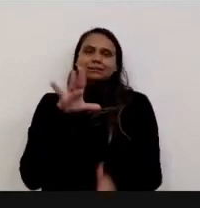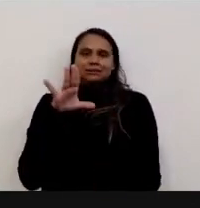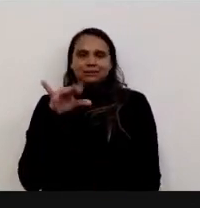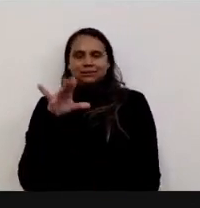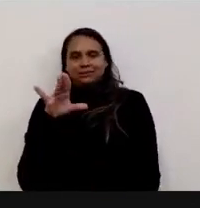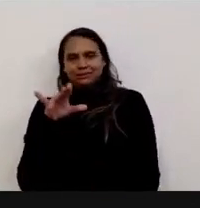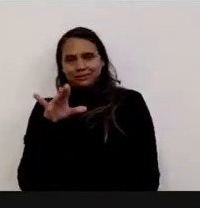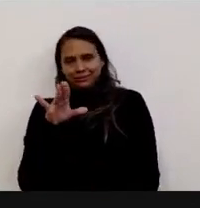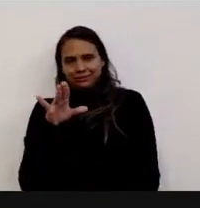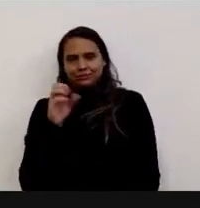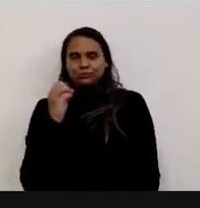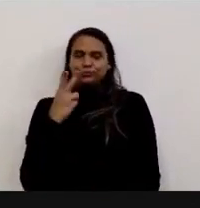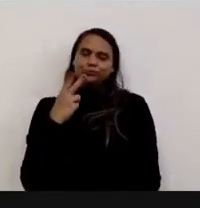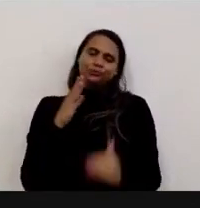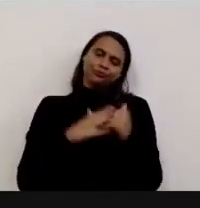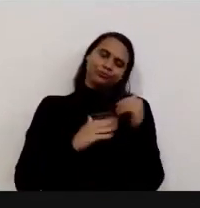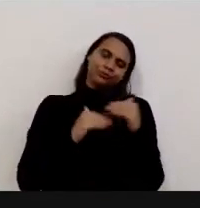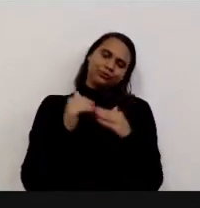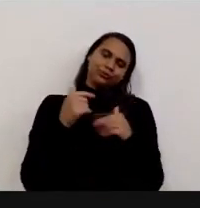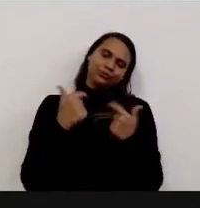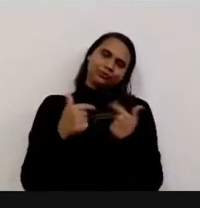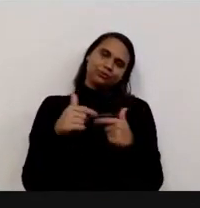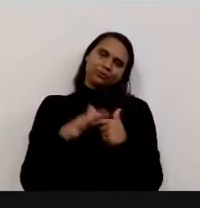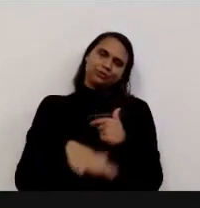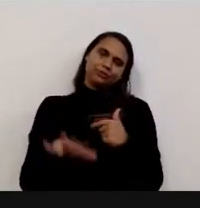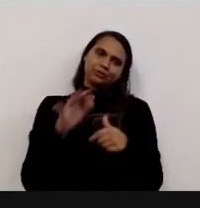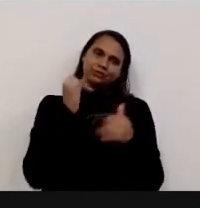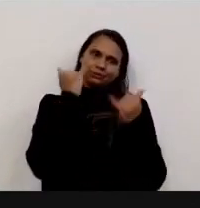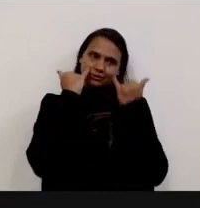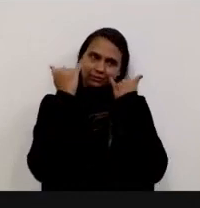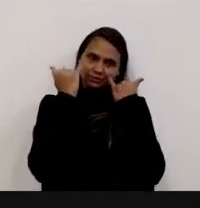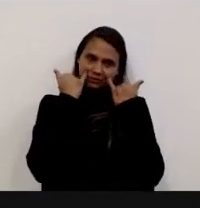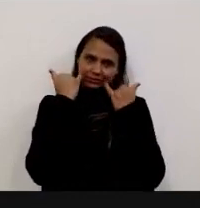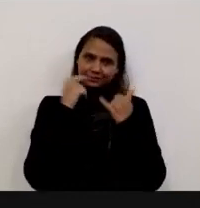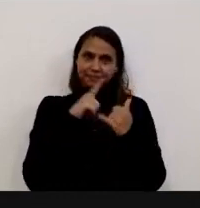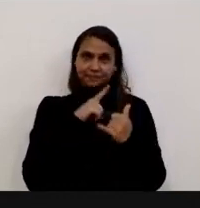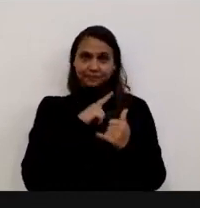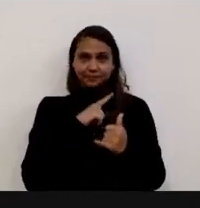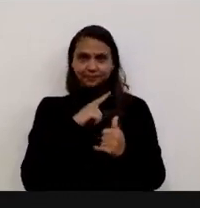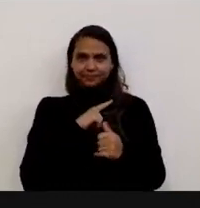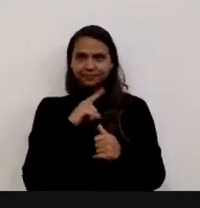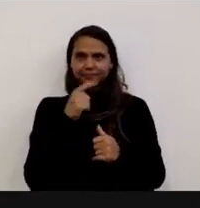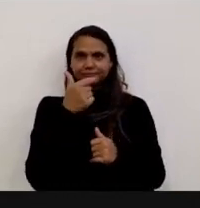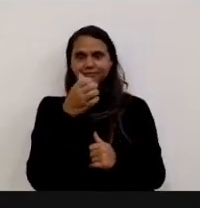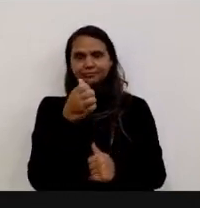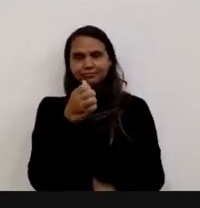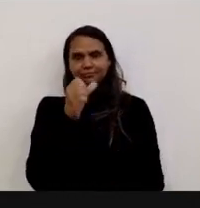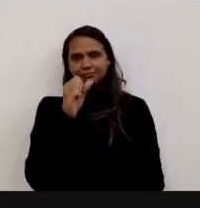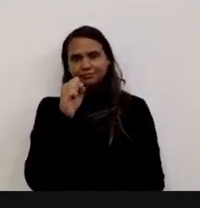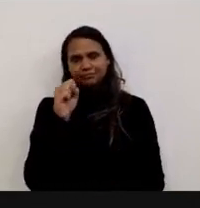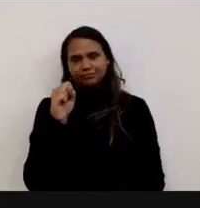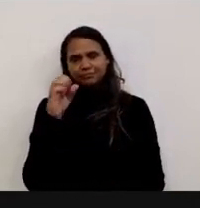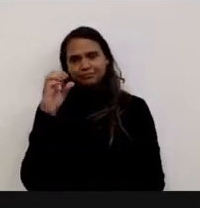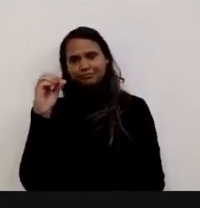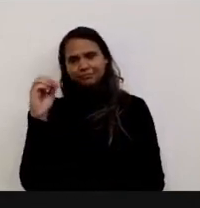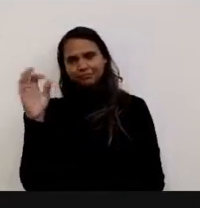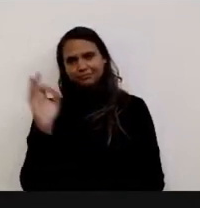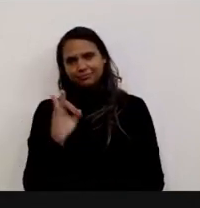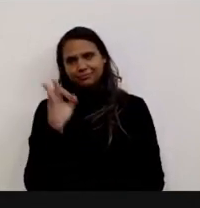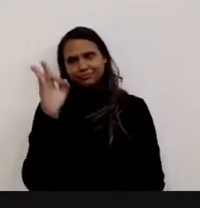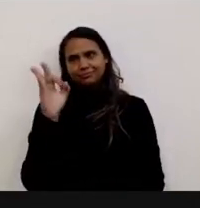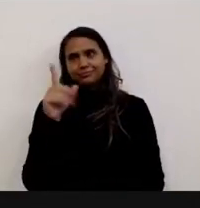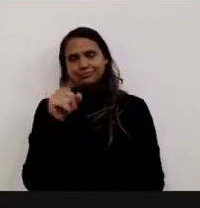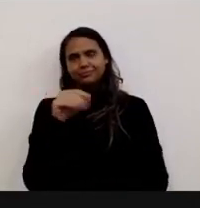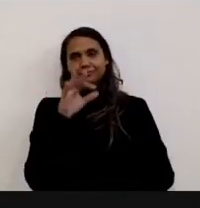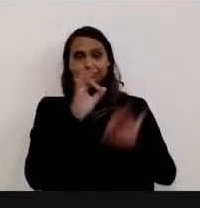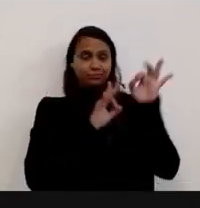do profissional que trabalha com dados. Existe aquele ditado, né, que 80% do trabalho do cientista de dados está na organização